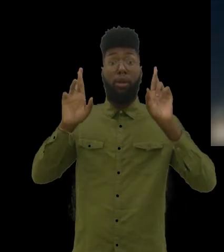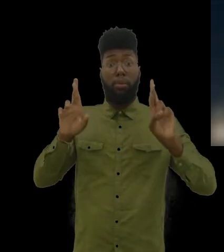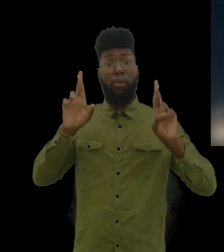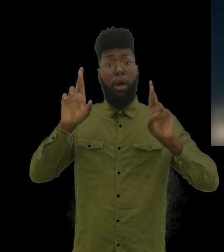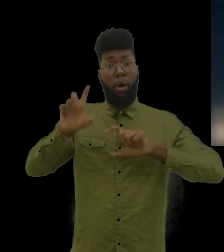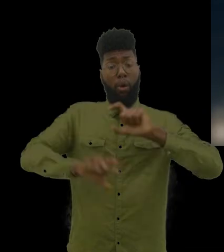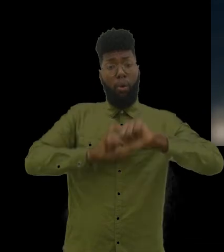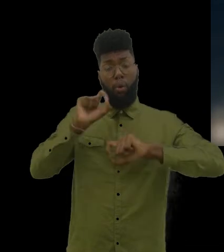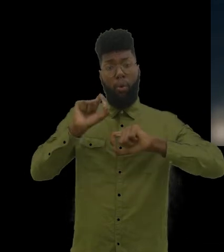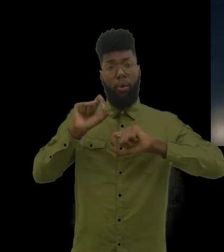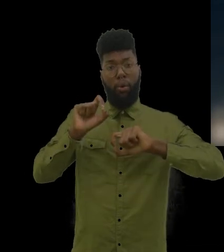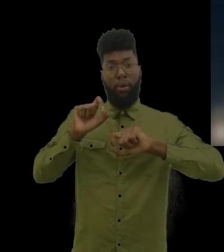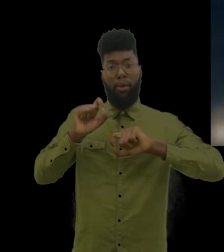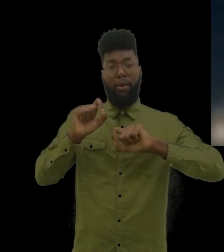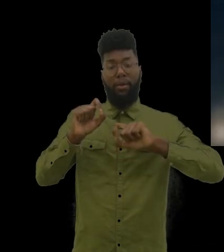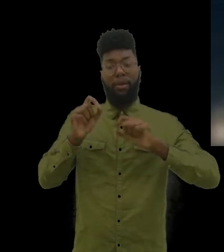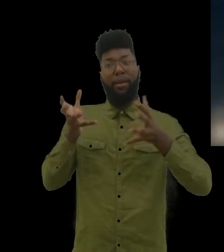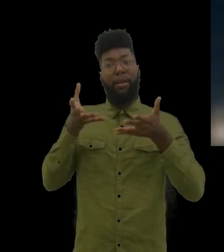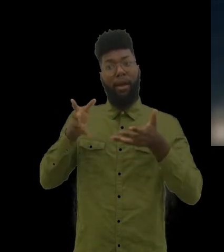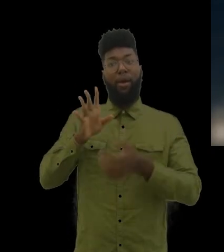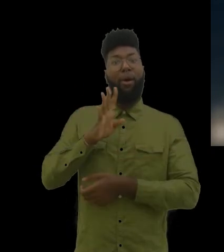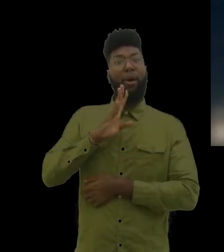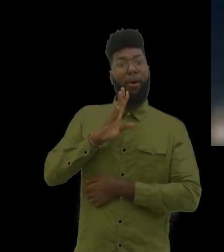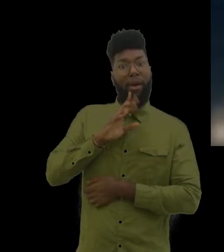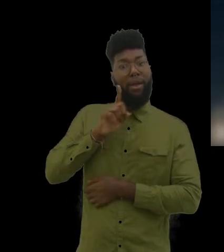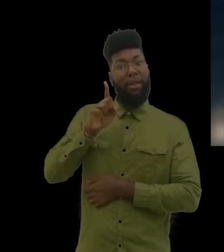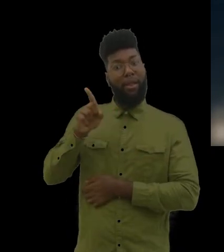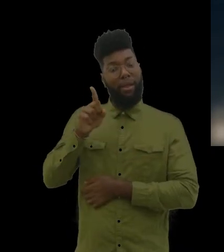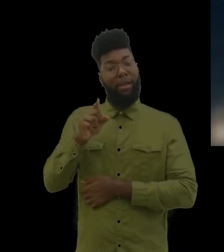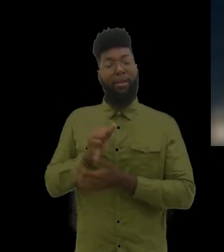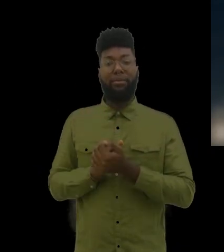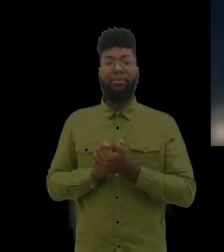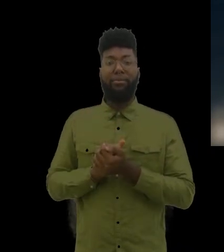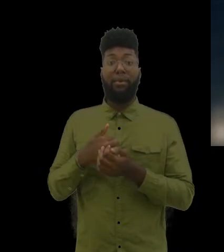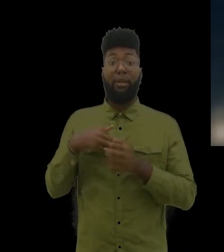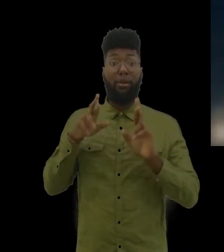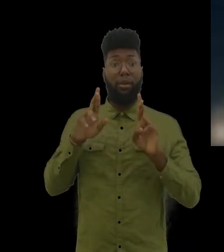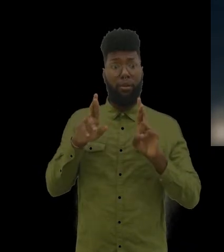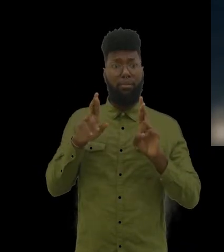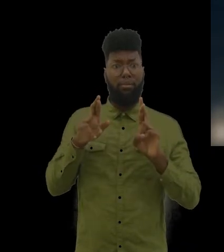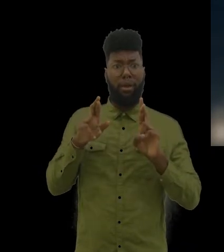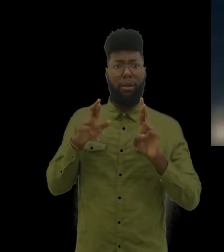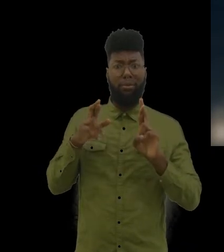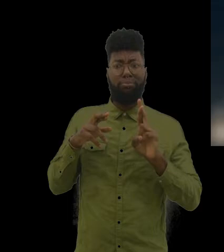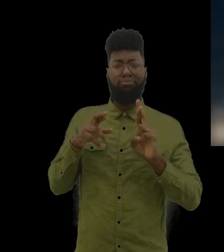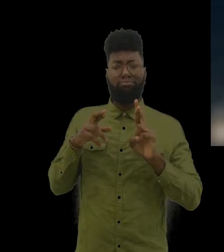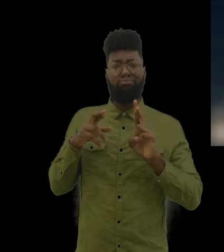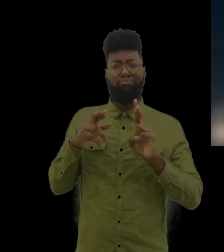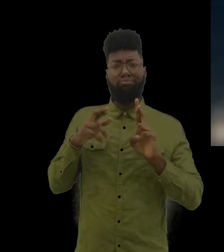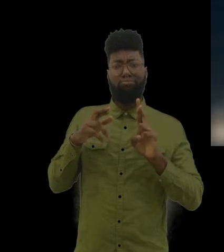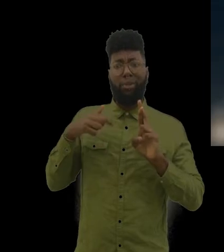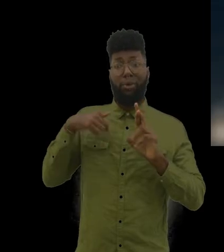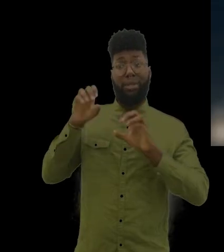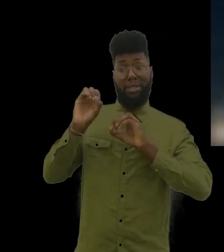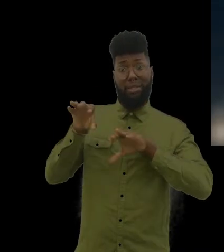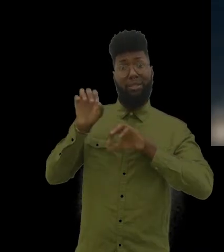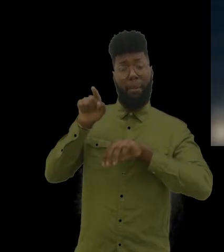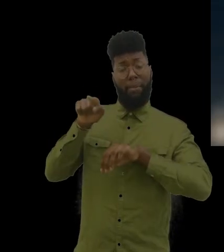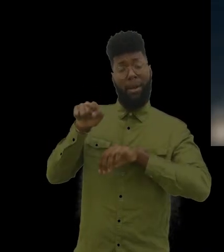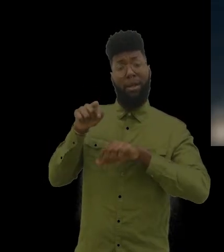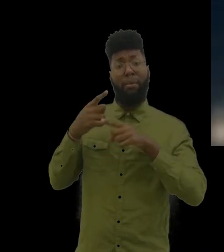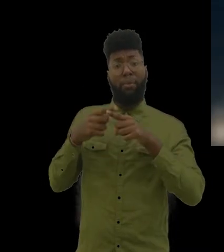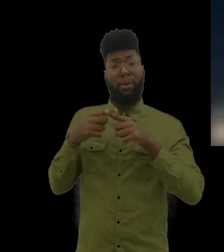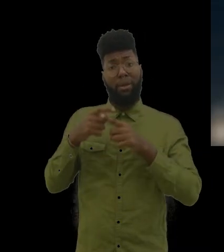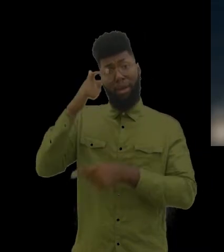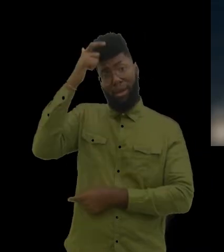possa... Vai conhecê-la. Não, e eu também espero poder conhecer um professor, porque, como tu sabe, né, eu sou o único